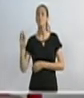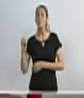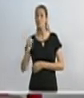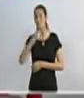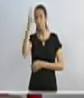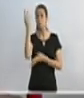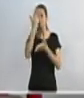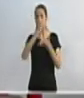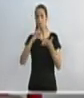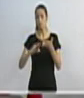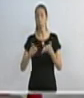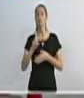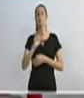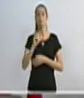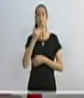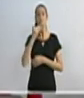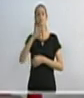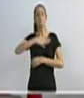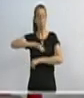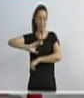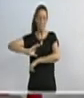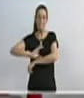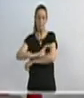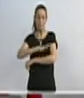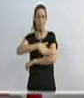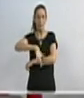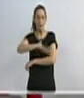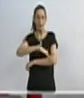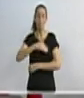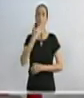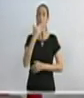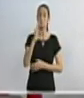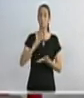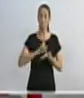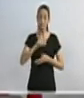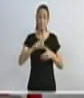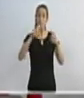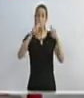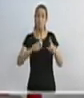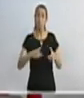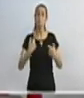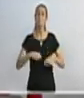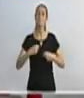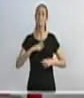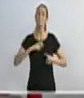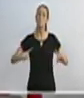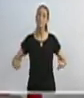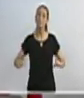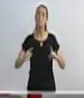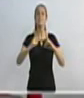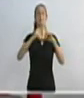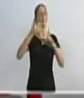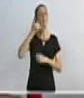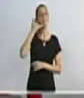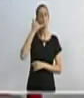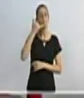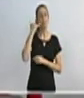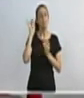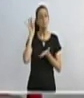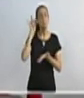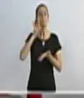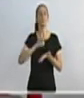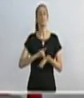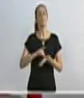Itopavas, a gente vai conseguir milhares de assinaturas reivindicando para aquela localidade ou por todos os cantos de Blumenau que seja implantado definitivamente